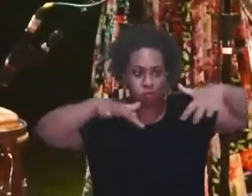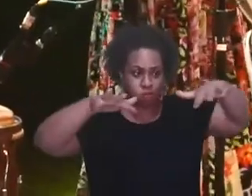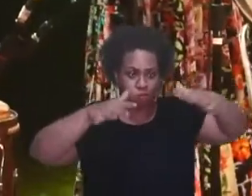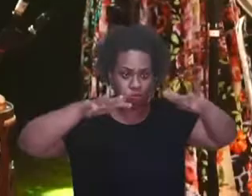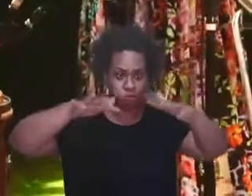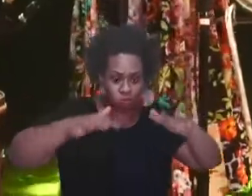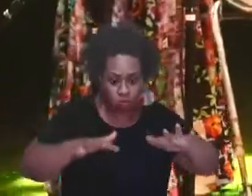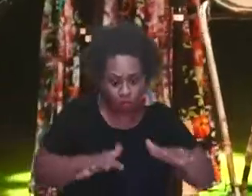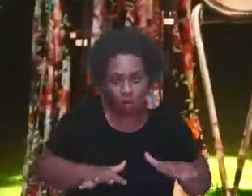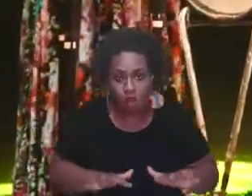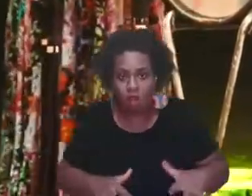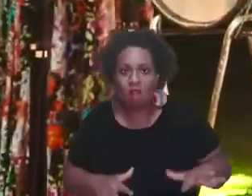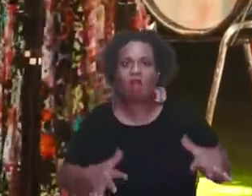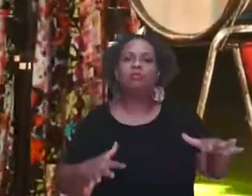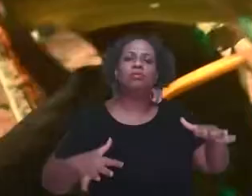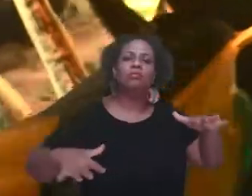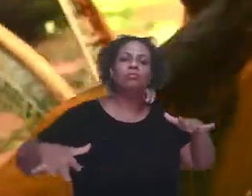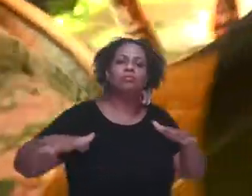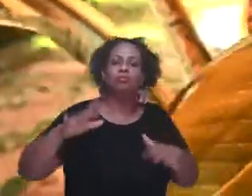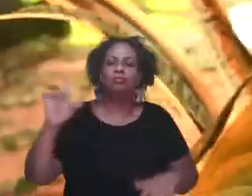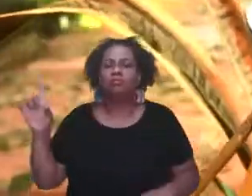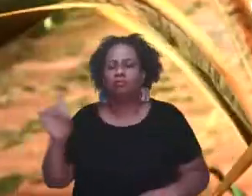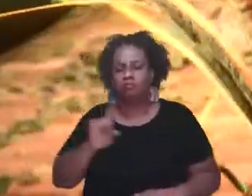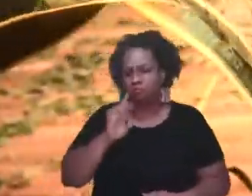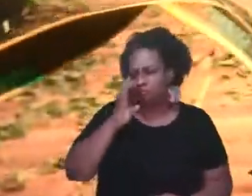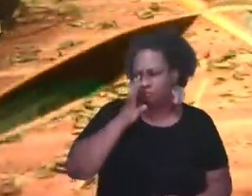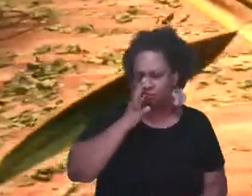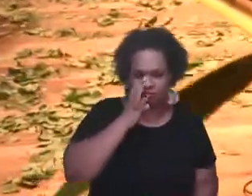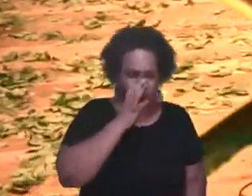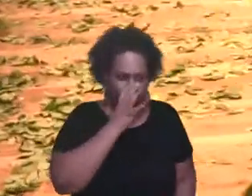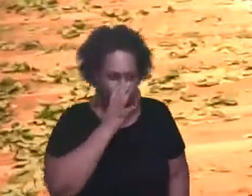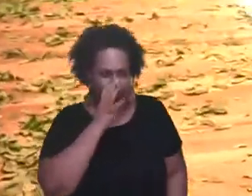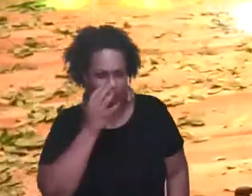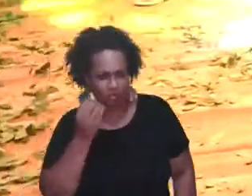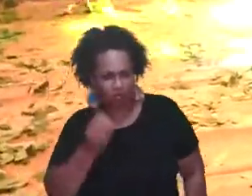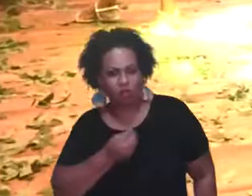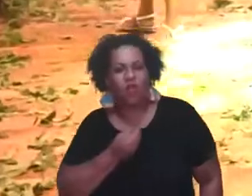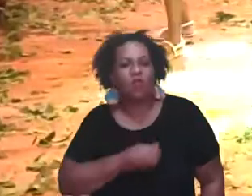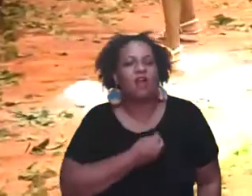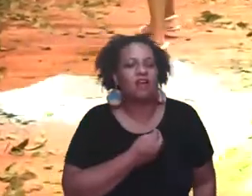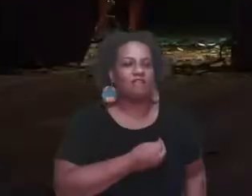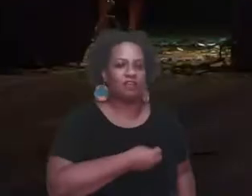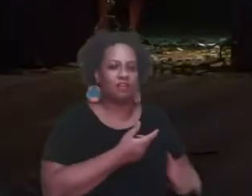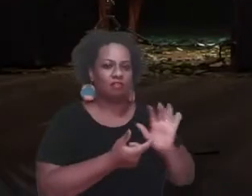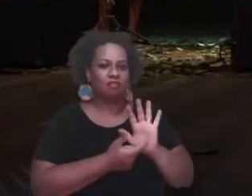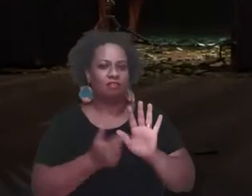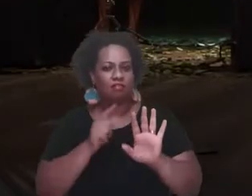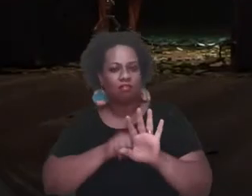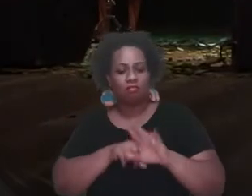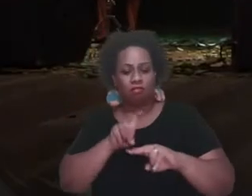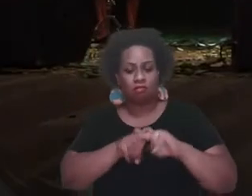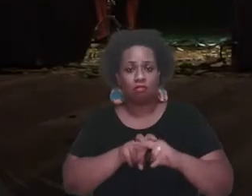maré podem cima ou embaixo e se planta o que Eu encaixo veja vida combo é feito